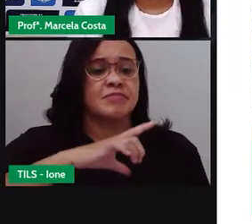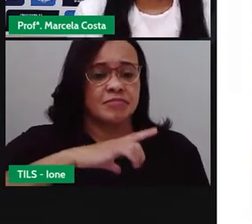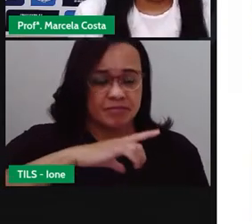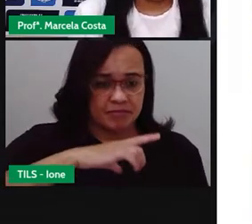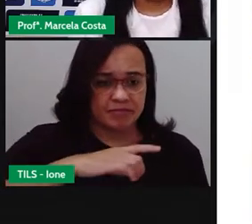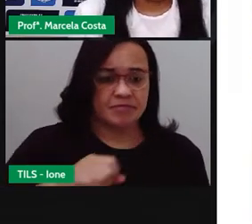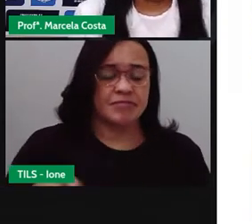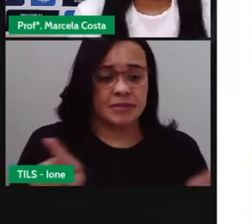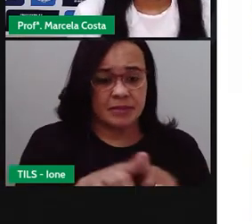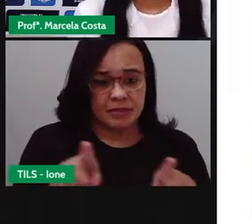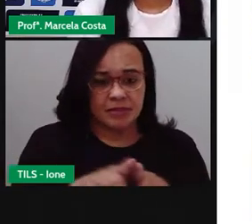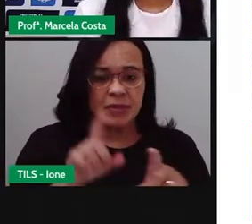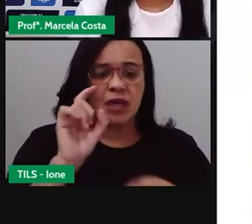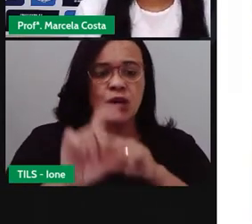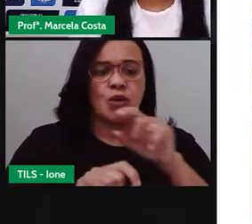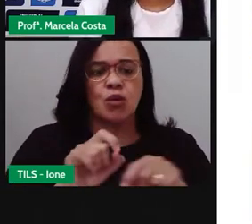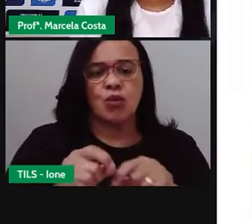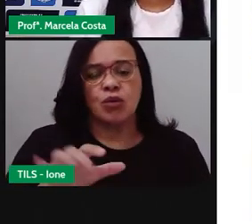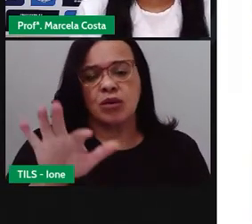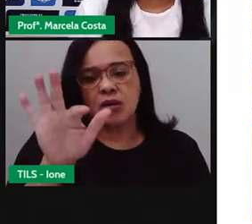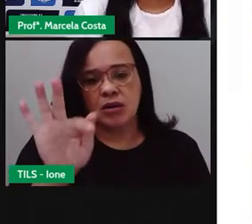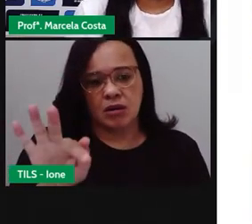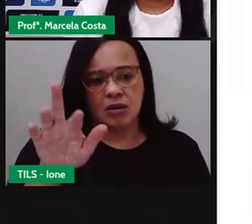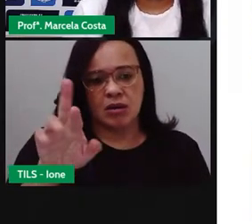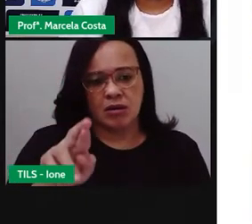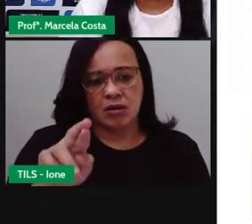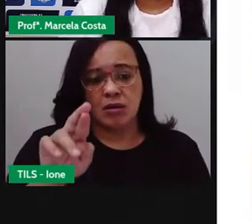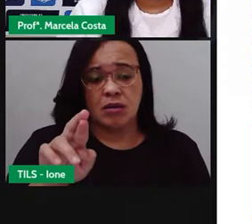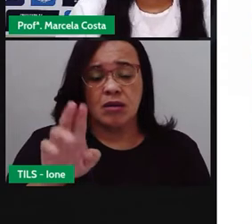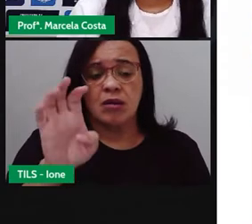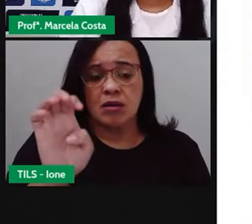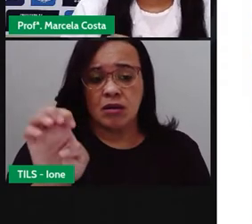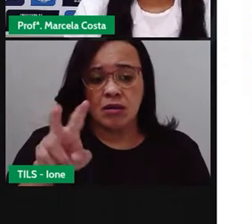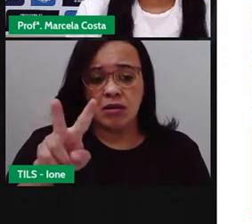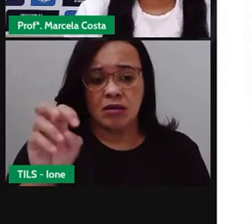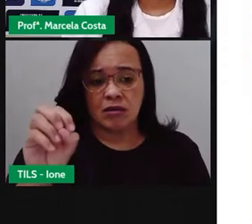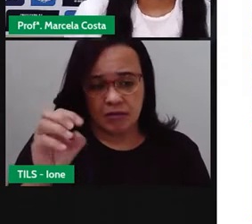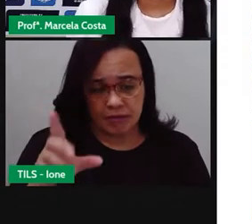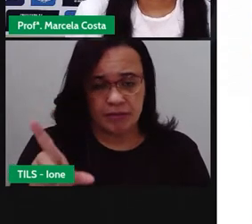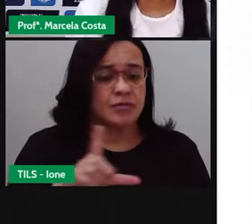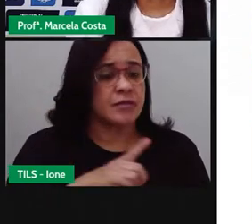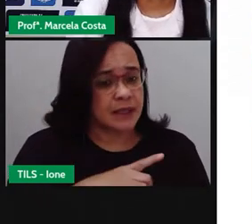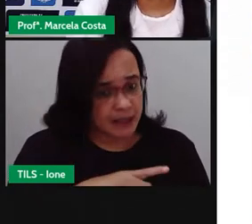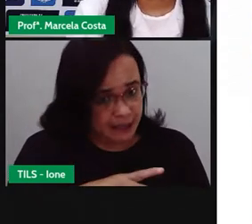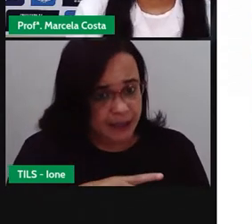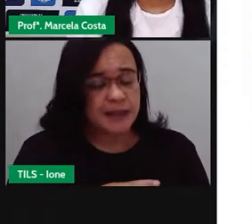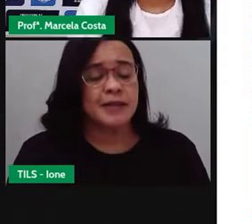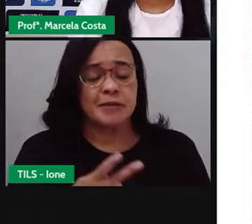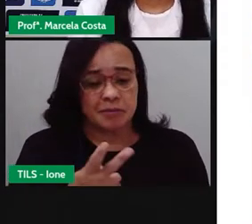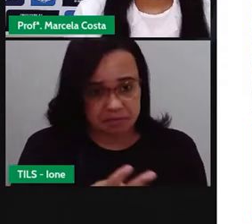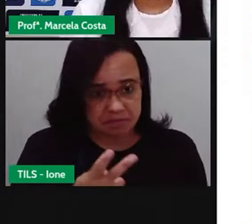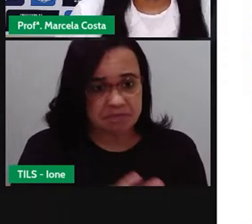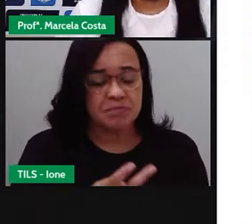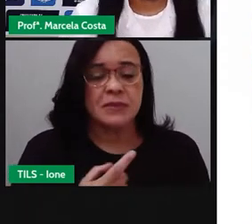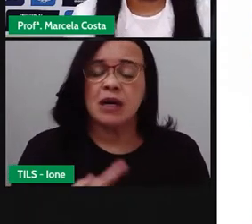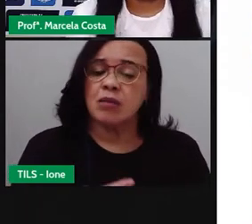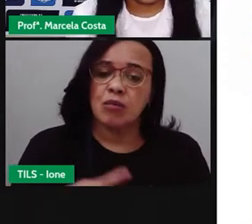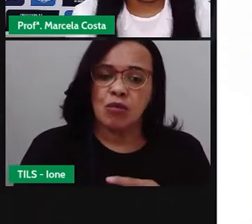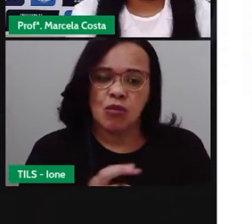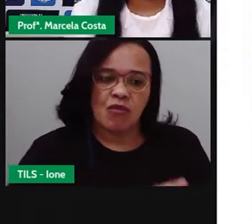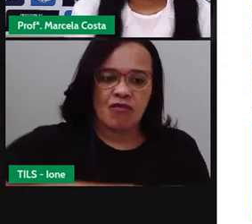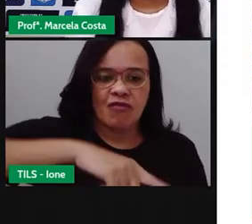Tem também o frevo, muito presente no Recife. E principalmente durante as festas